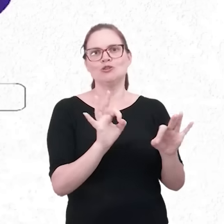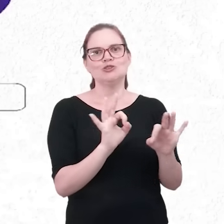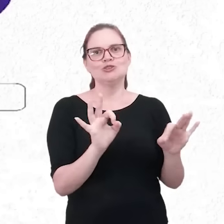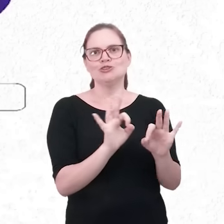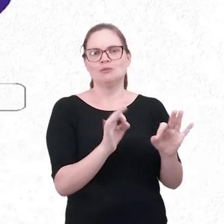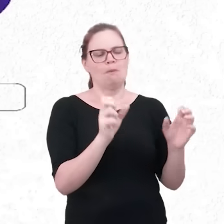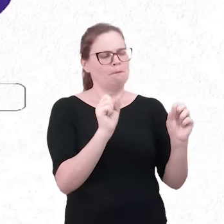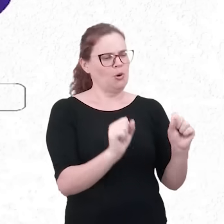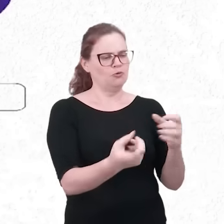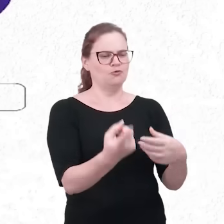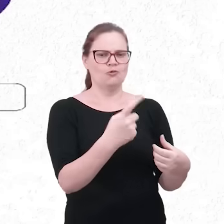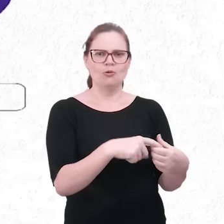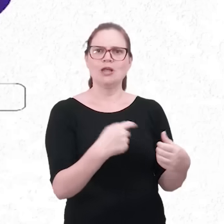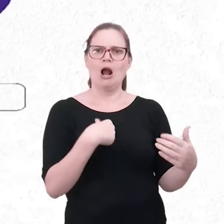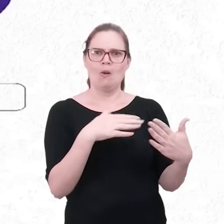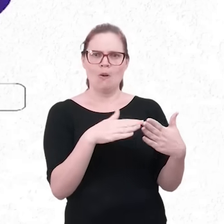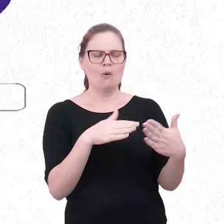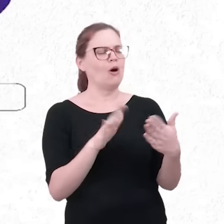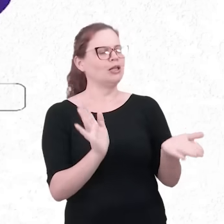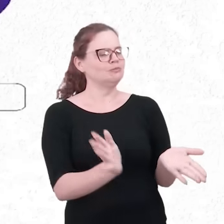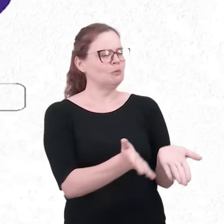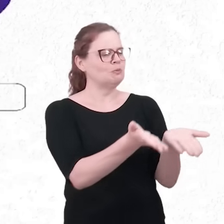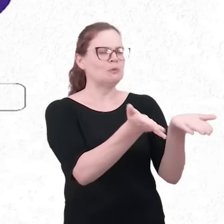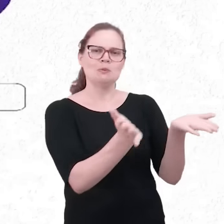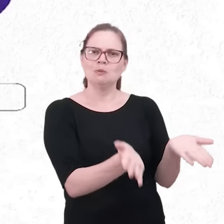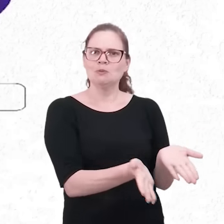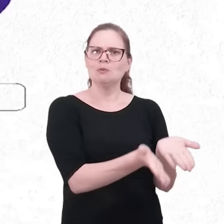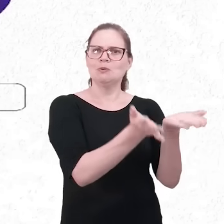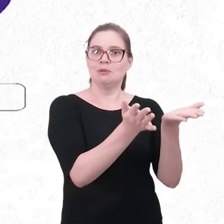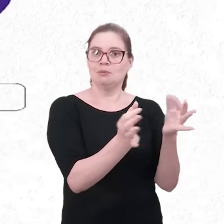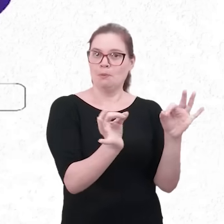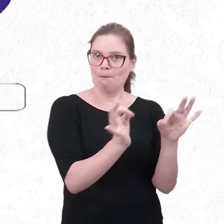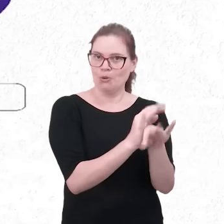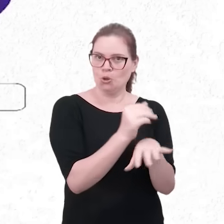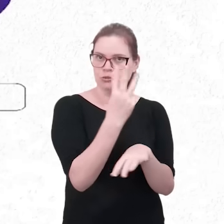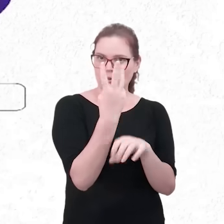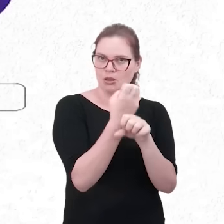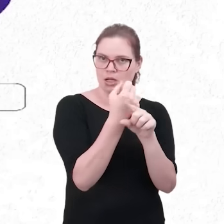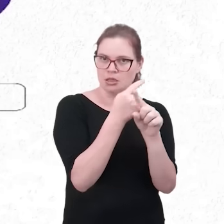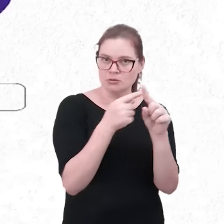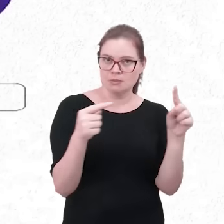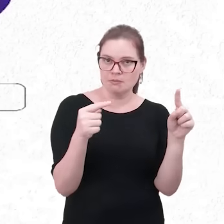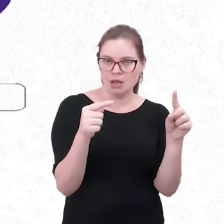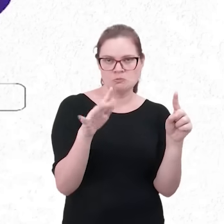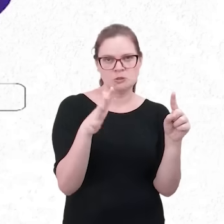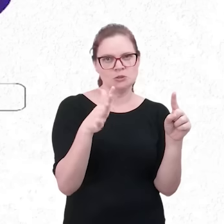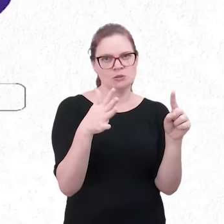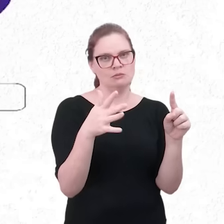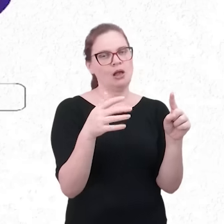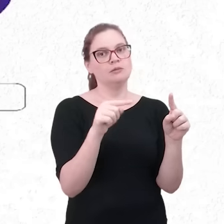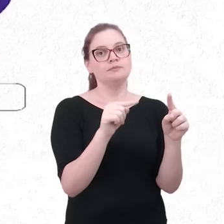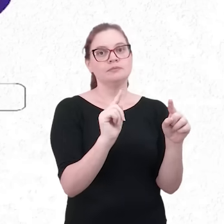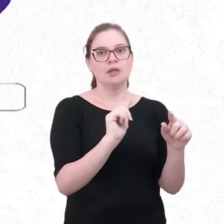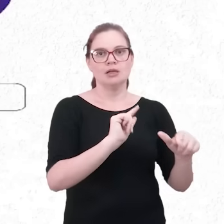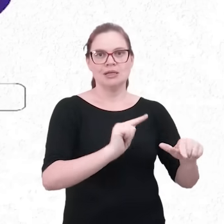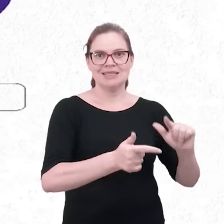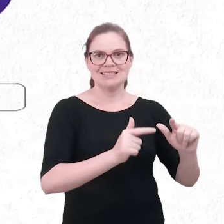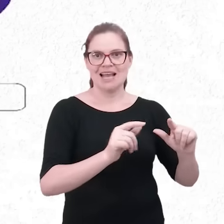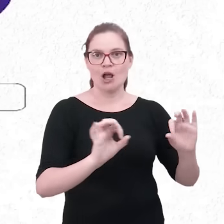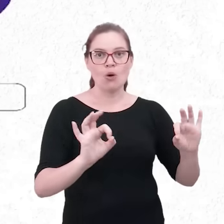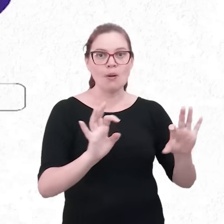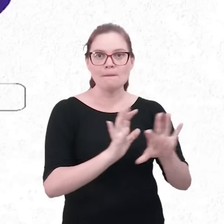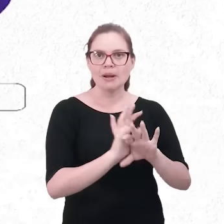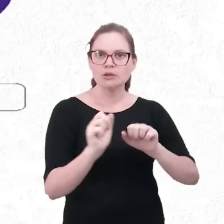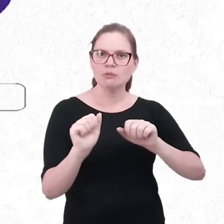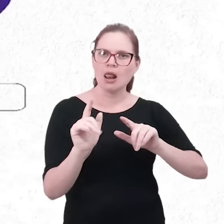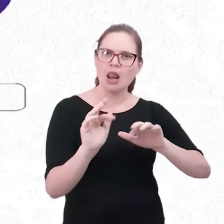o governador mundial favorável a Israel. Quando completa os 3 anos e meio, acredita-se que basicamente Israel voltou para a